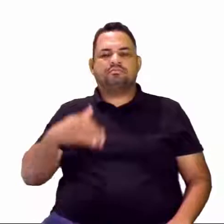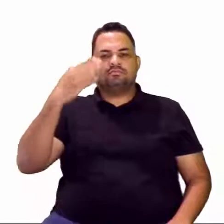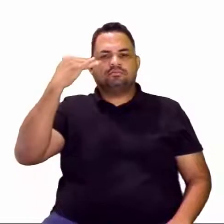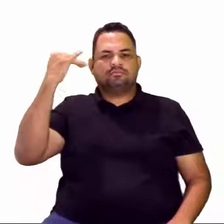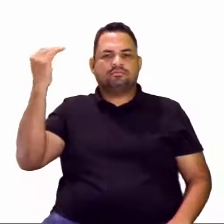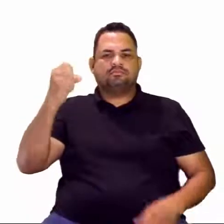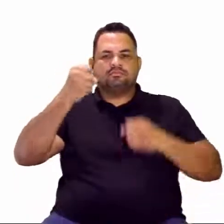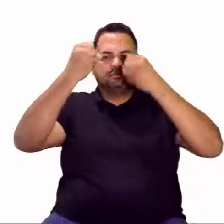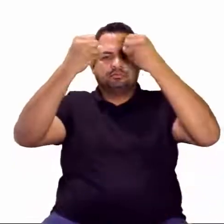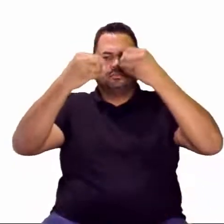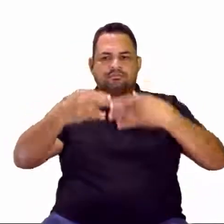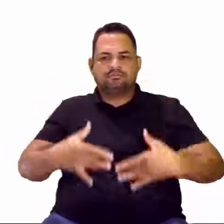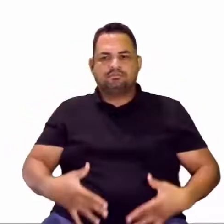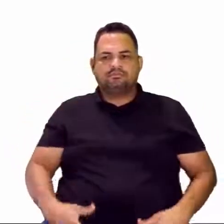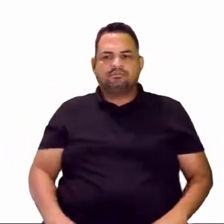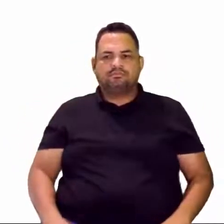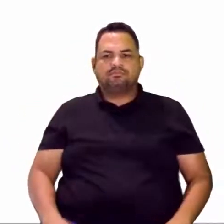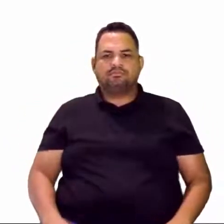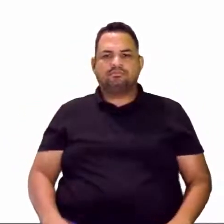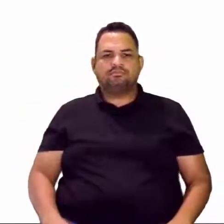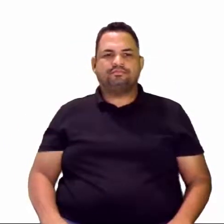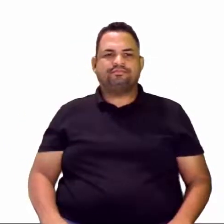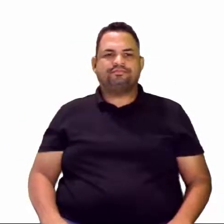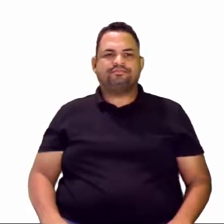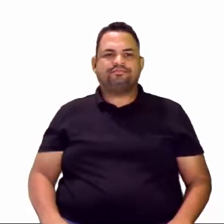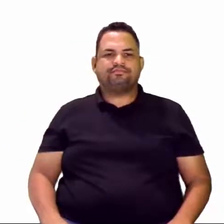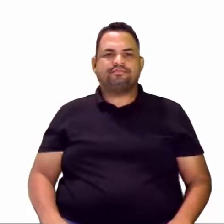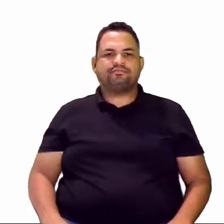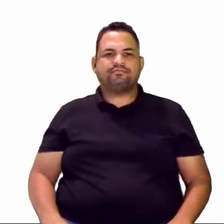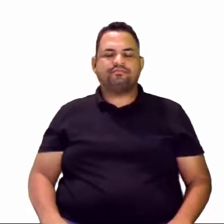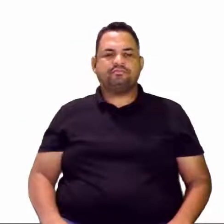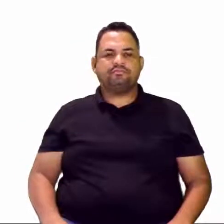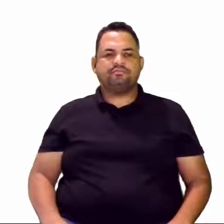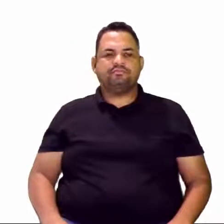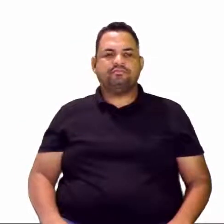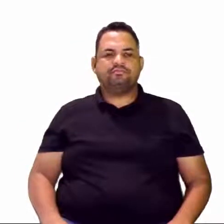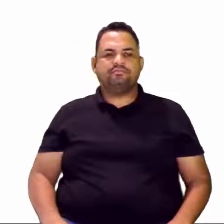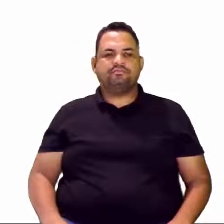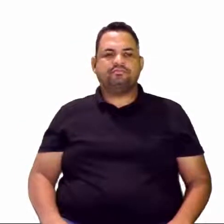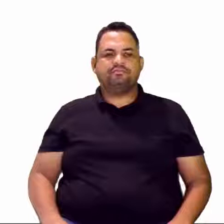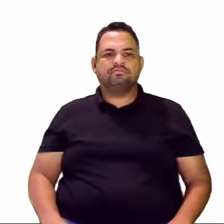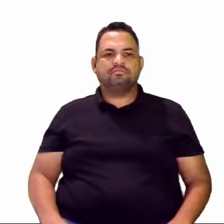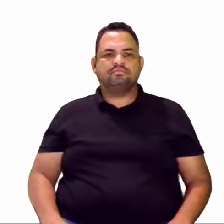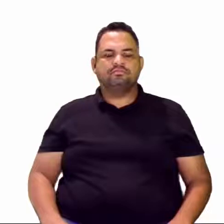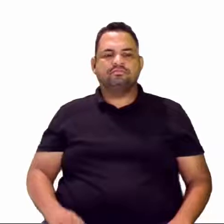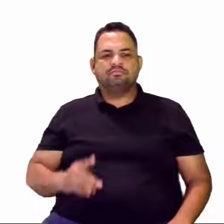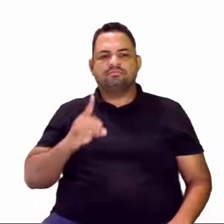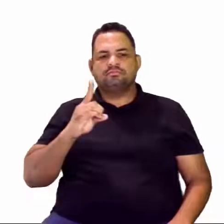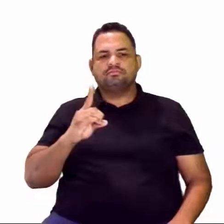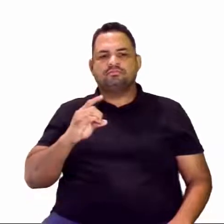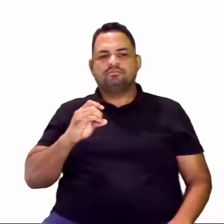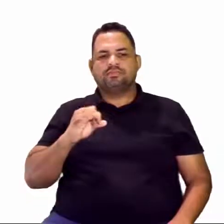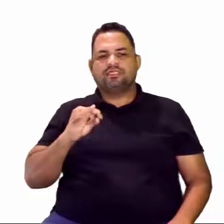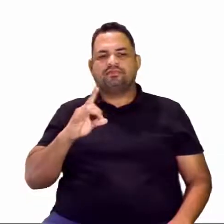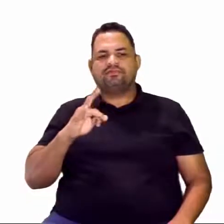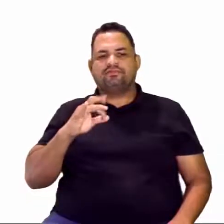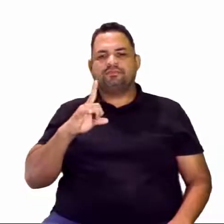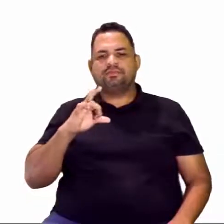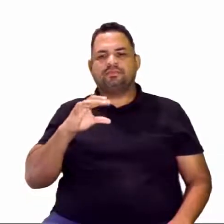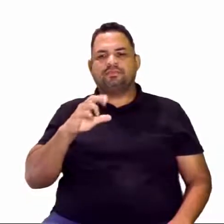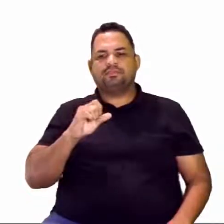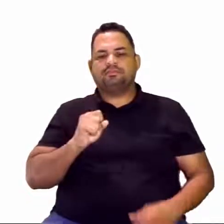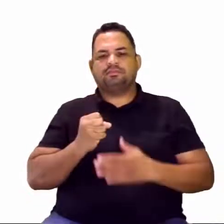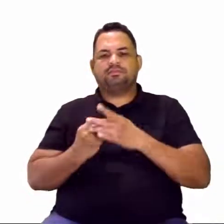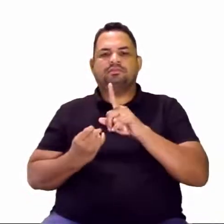famoso comentário. Beleza? Olha só. A letra B, porque diz: a difusibilidade